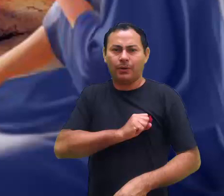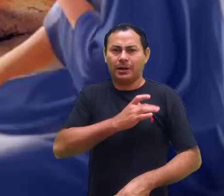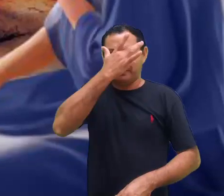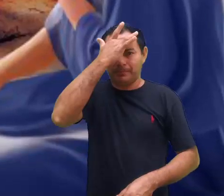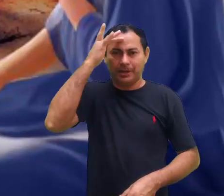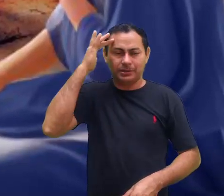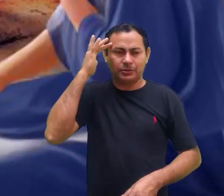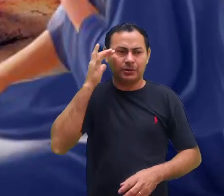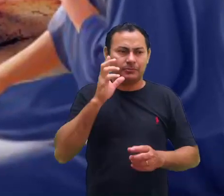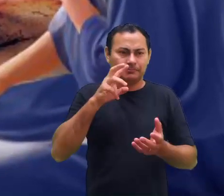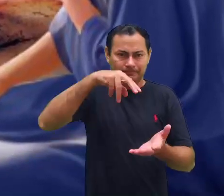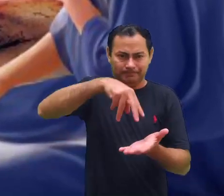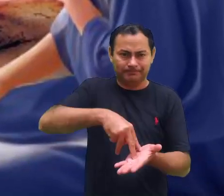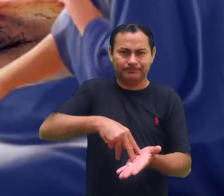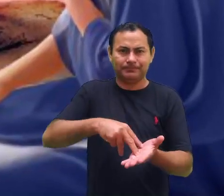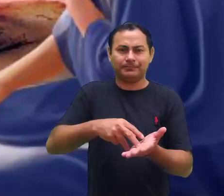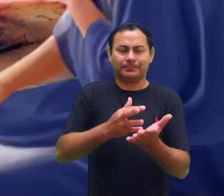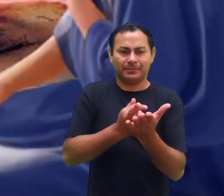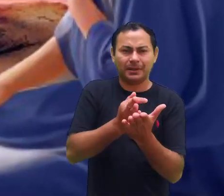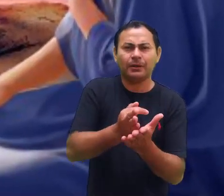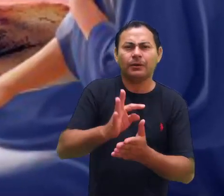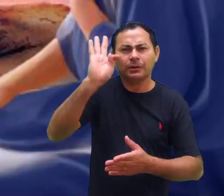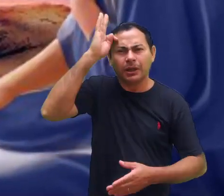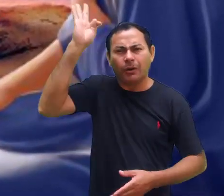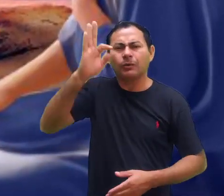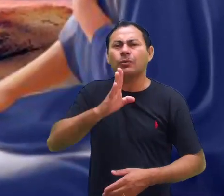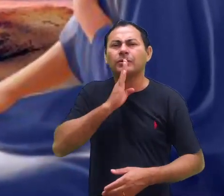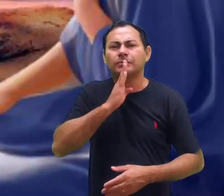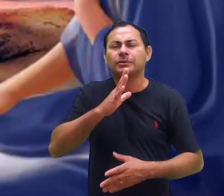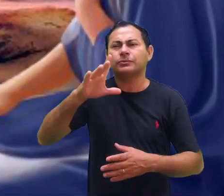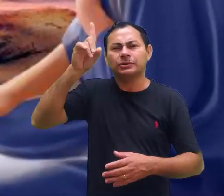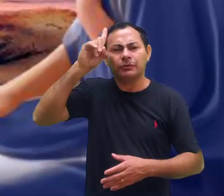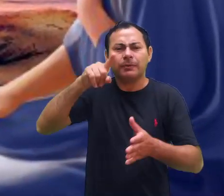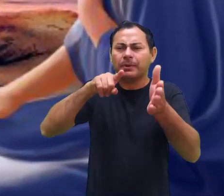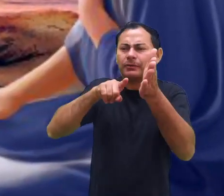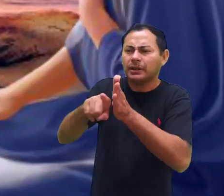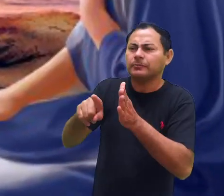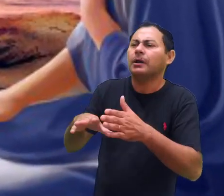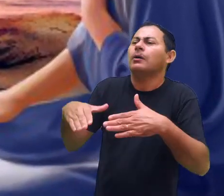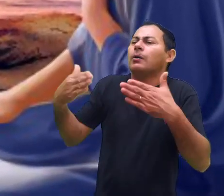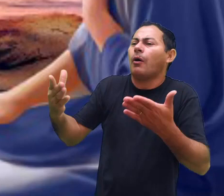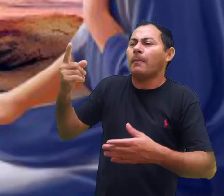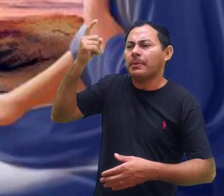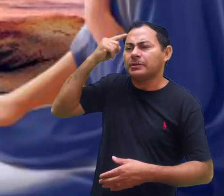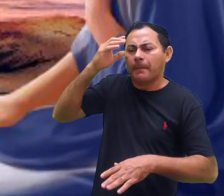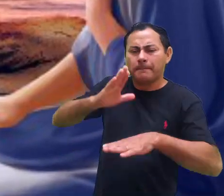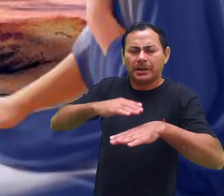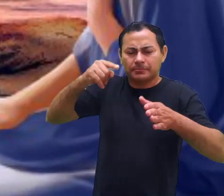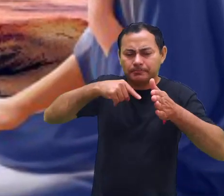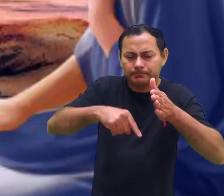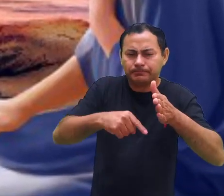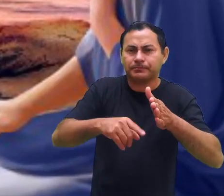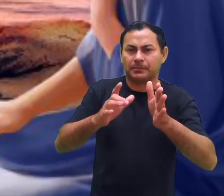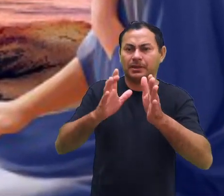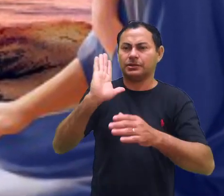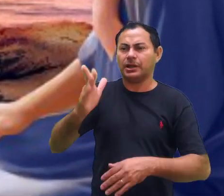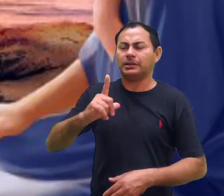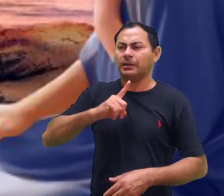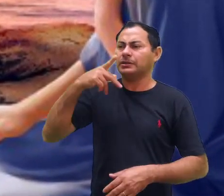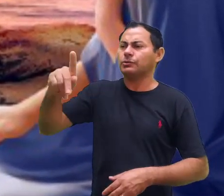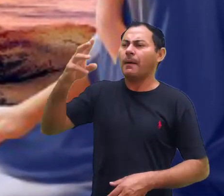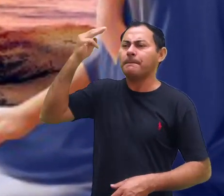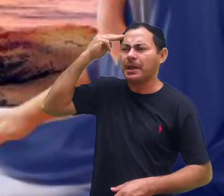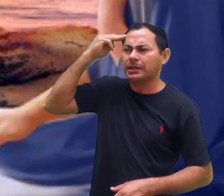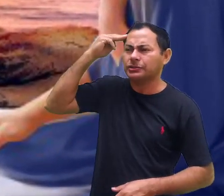amor que as pessoas lhe dedicavam. Um teólogo muito conhecido certa vez foi questionado: qual o pensamento mais profundo que